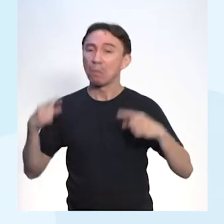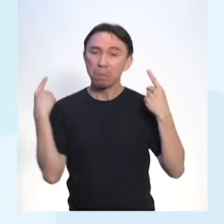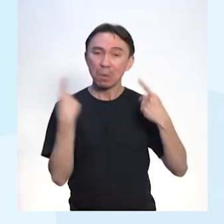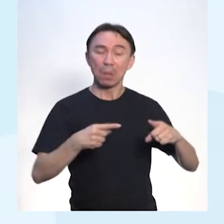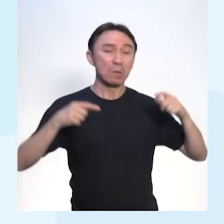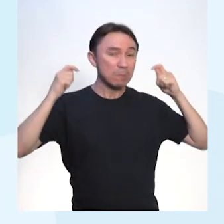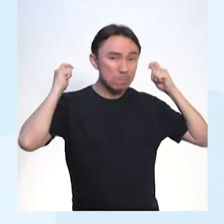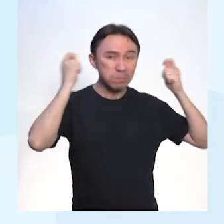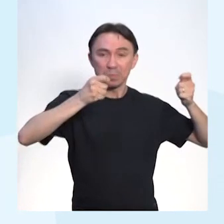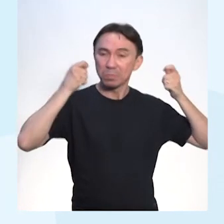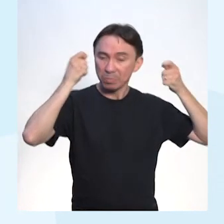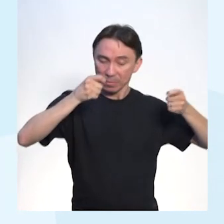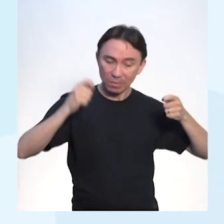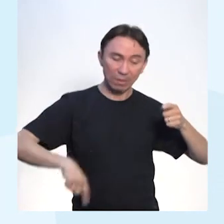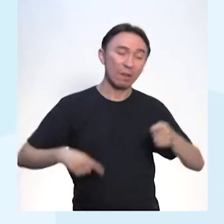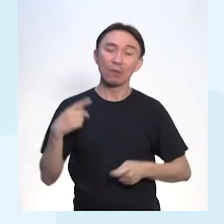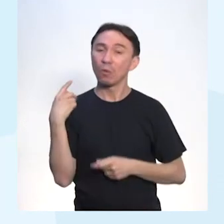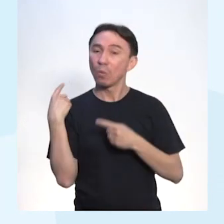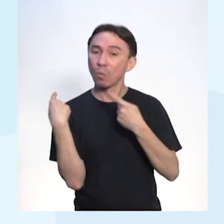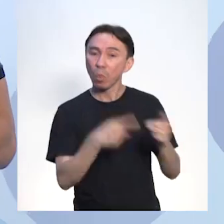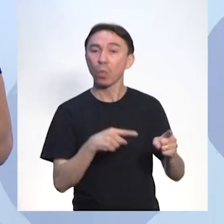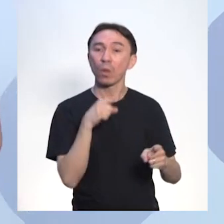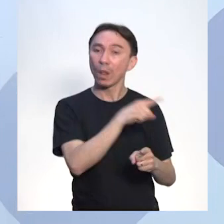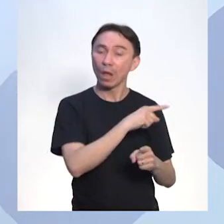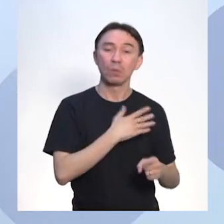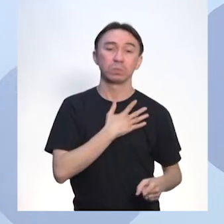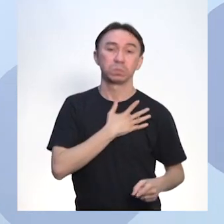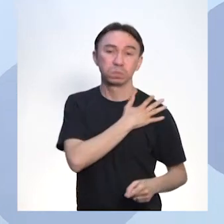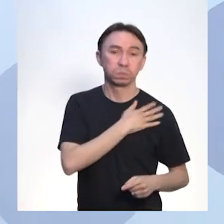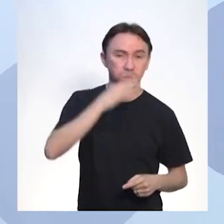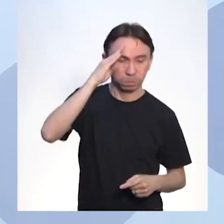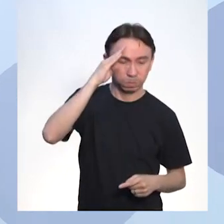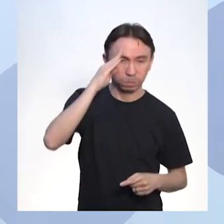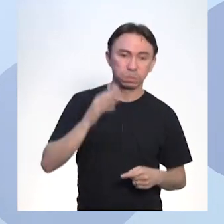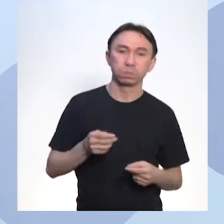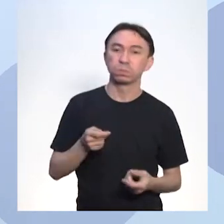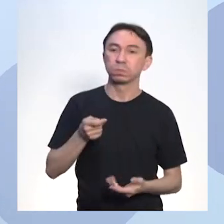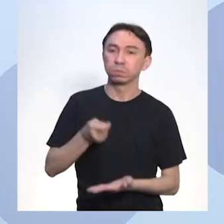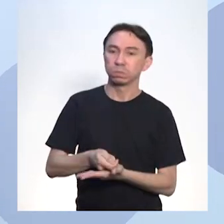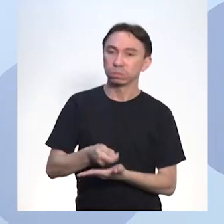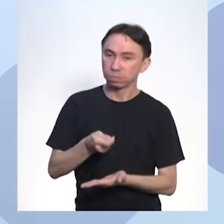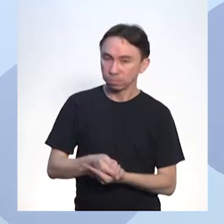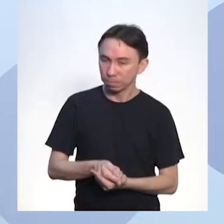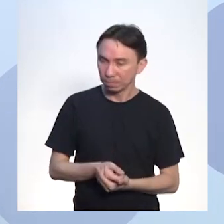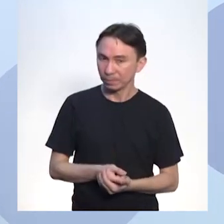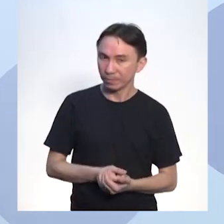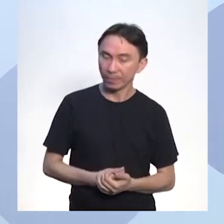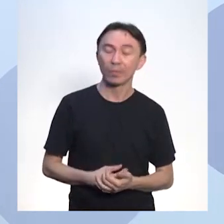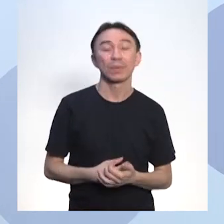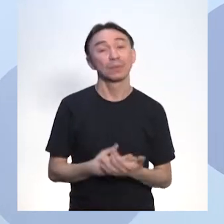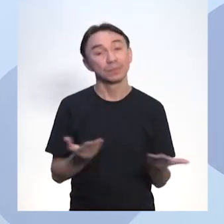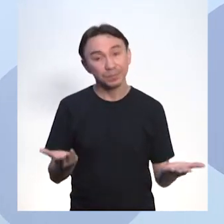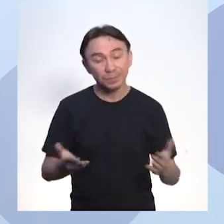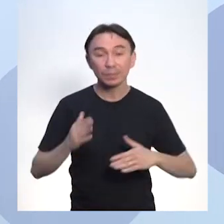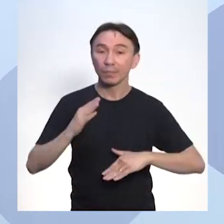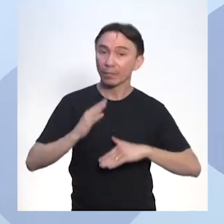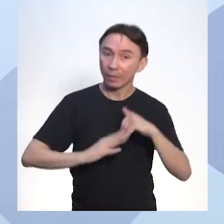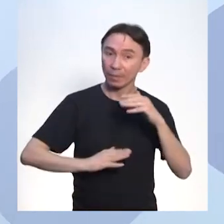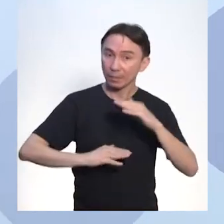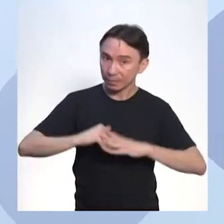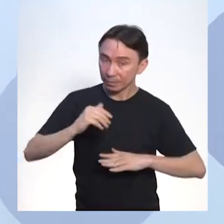essas ditaduras, a esses regimes militares. Então, a habilidade aí, ela vai